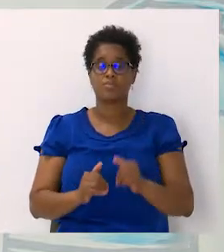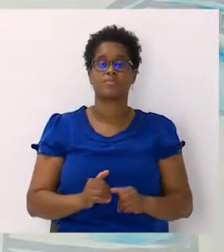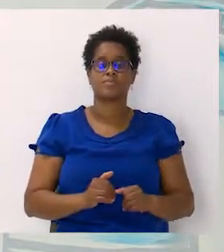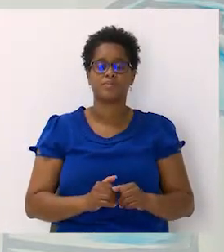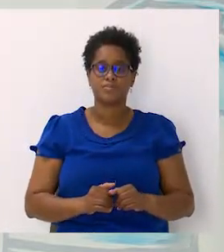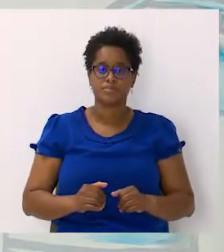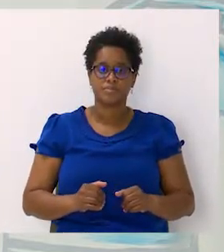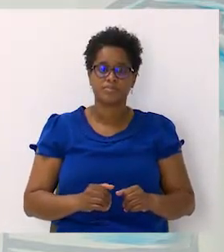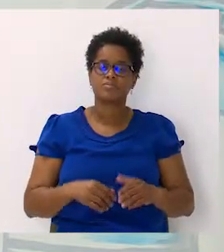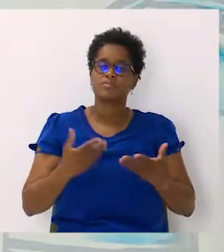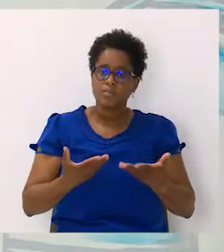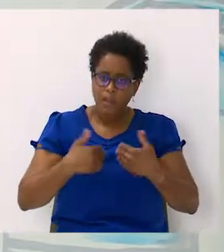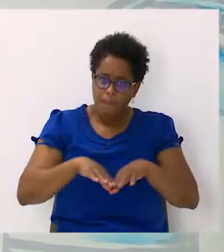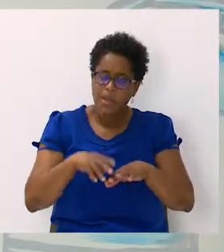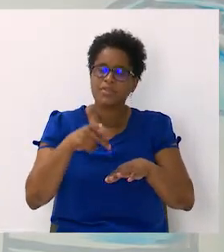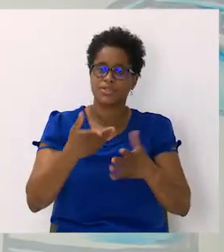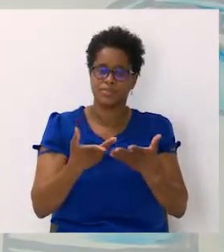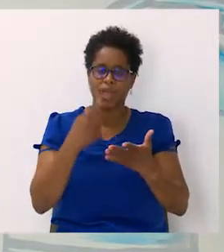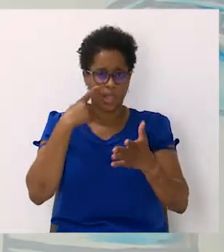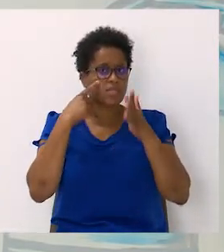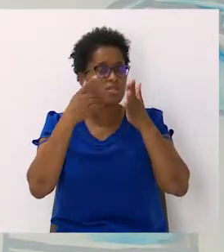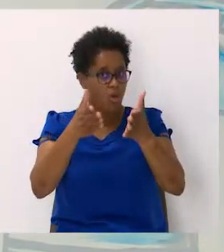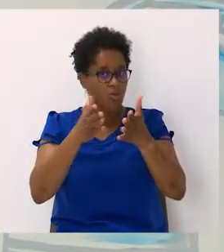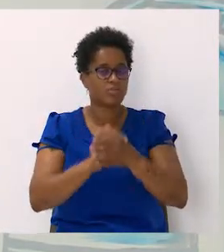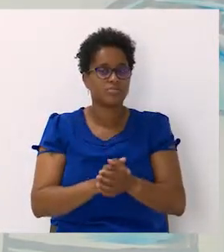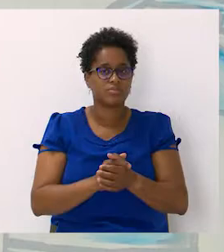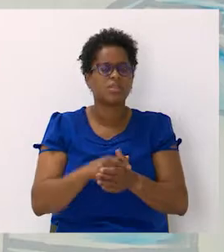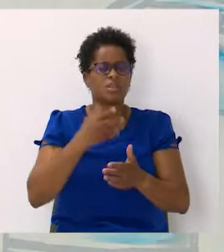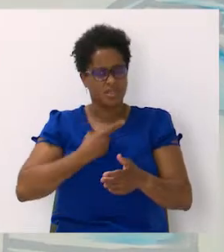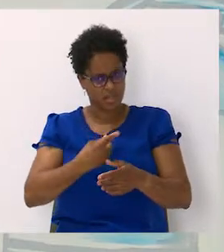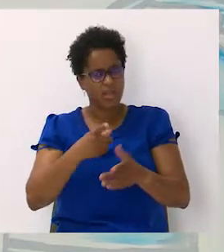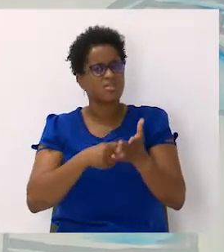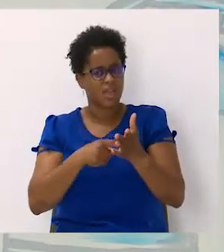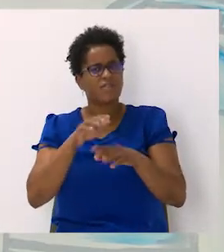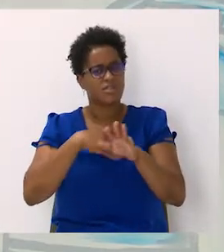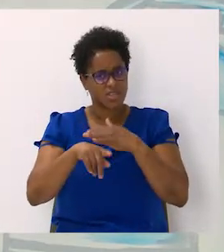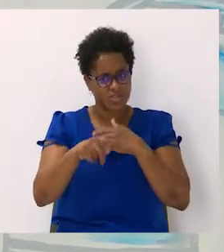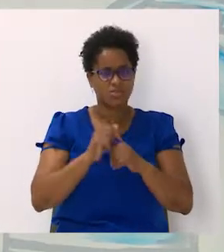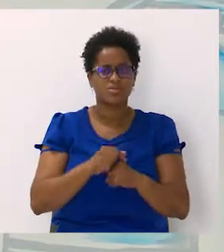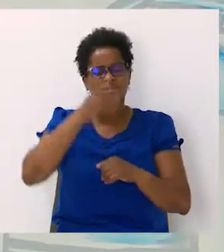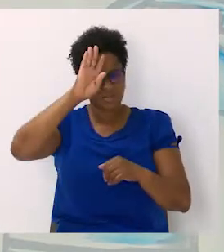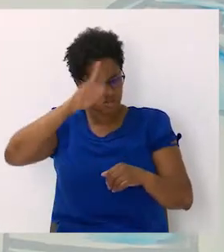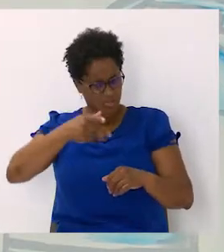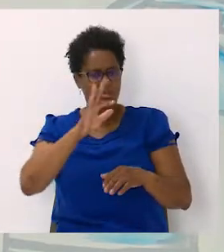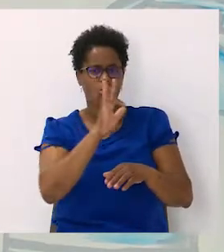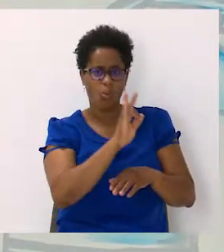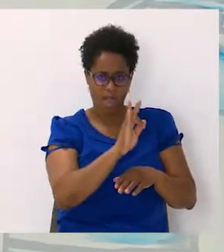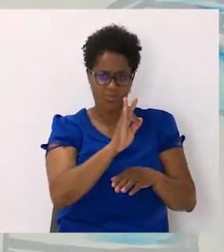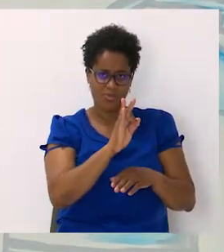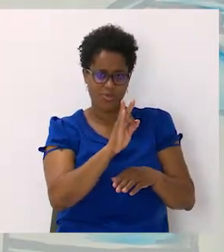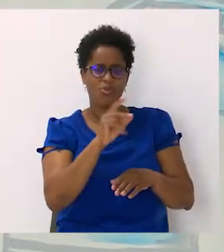denominador. Mas, neste caso, atenção, será que é necessário fazer isso? Sabendo que